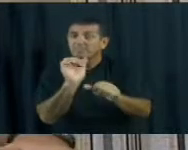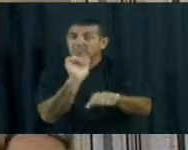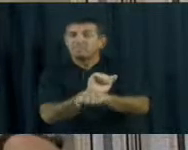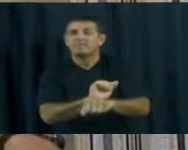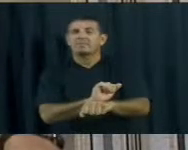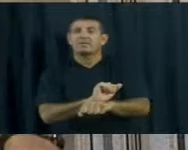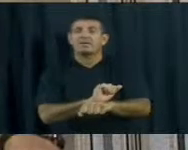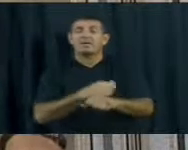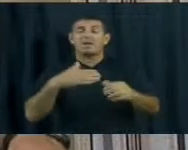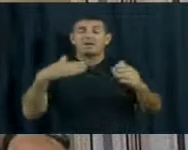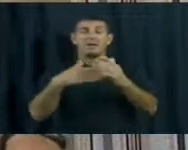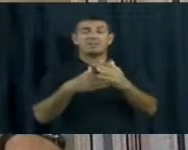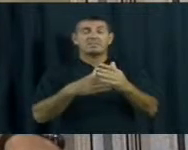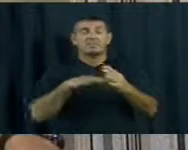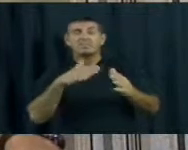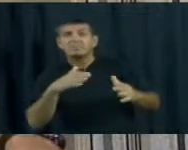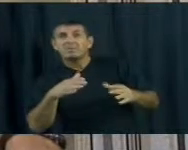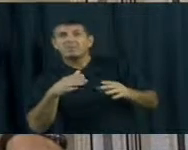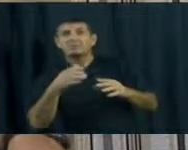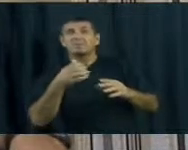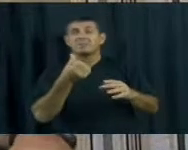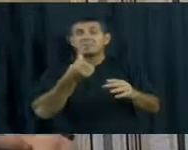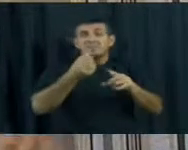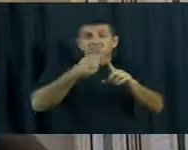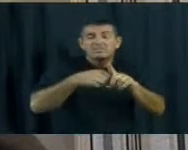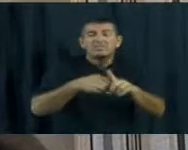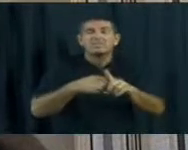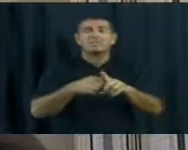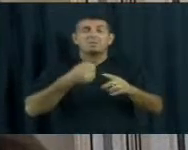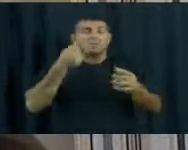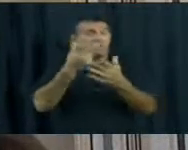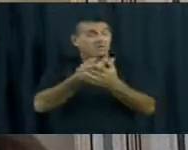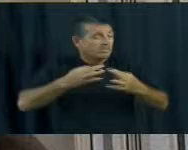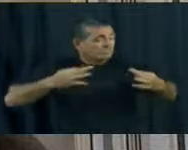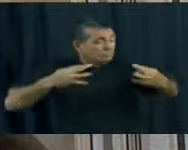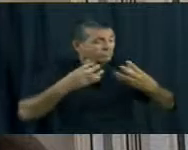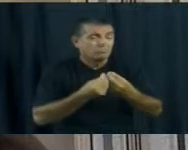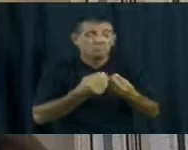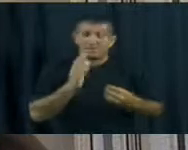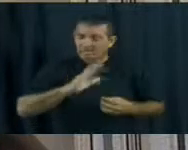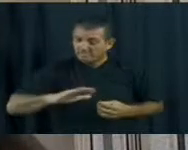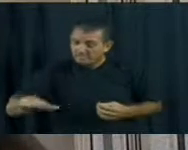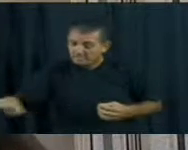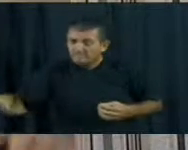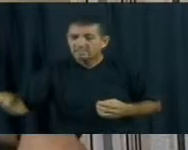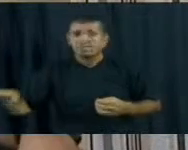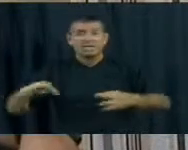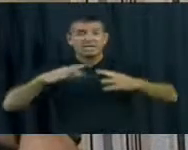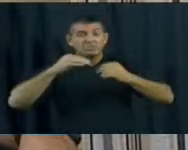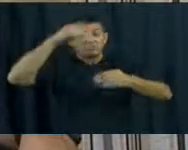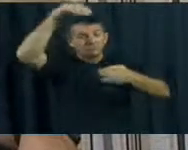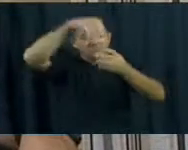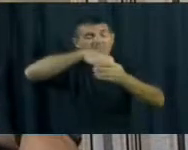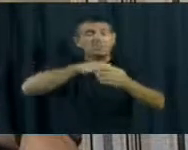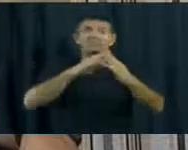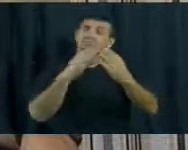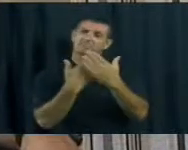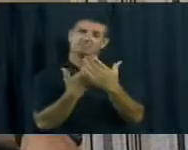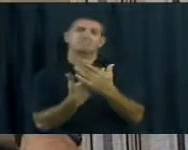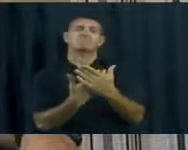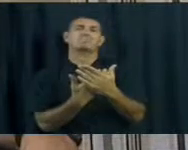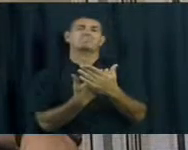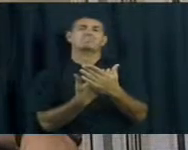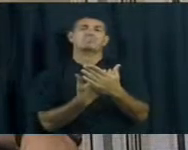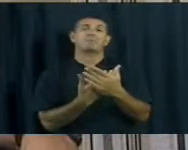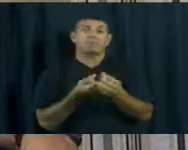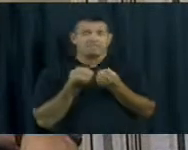a Secretaria Municipal de Educação vai estar com todas as crianças na faixa etária, naquela determinada faixa etária,